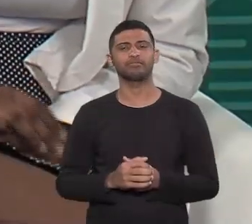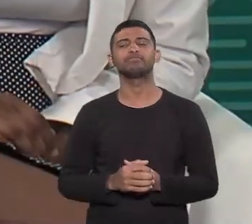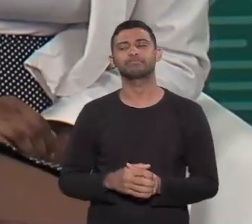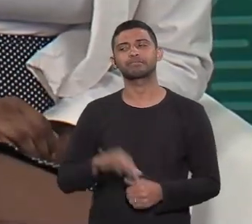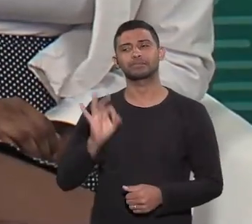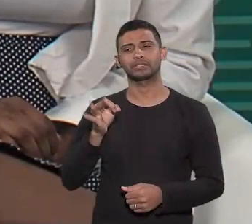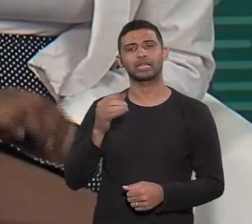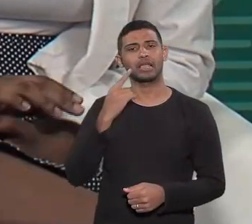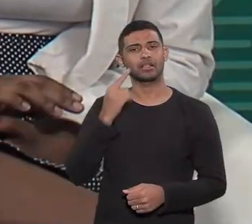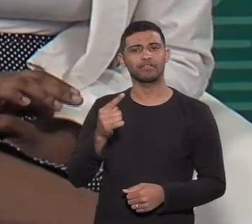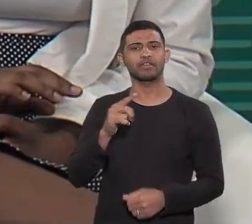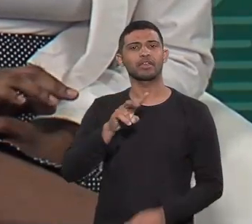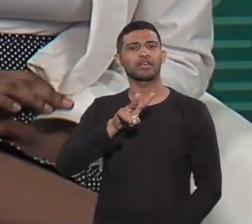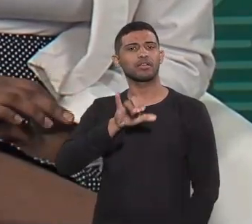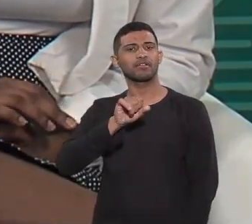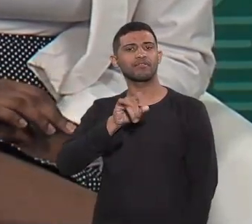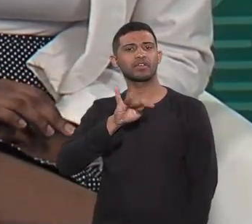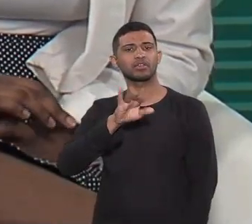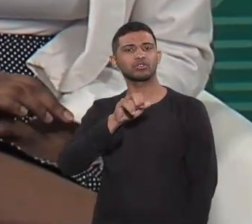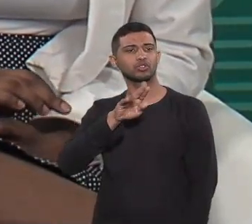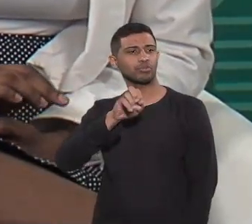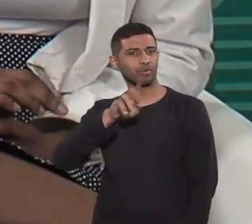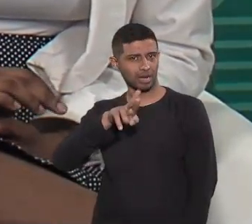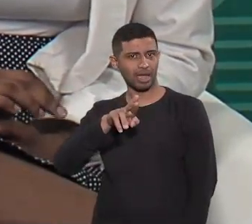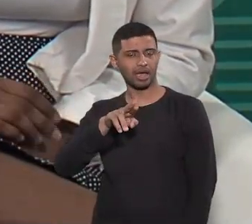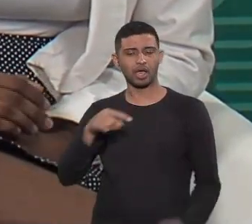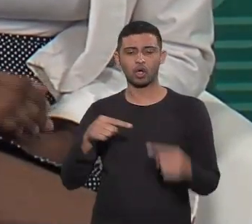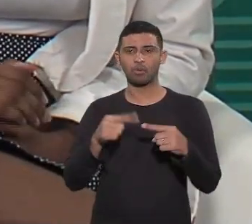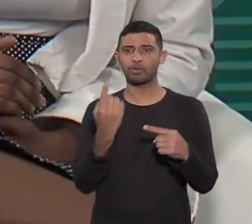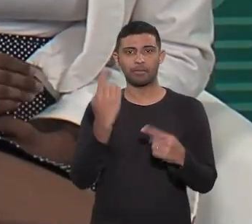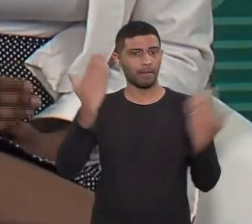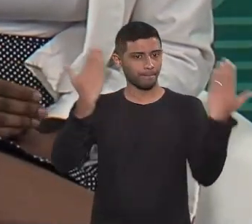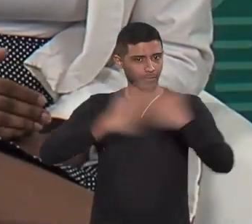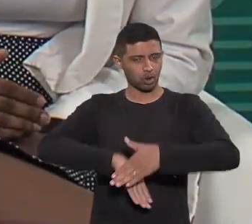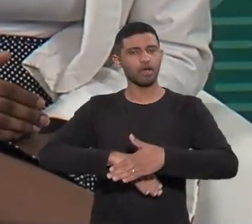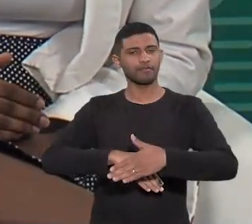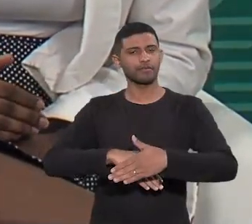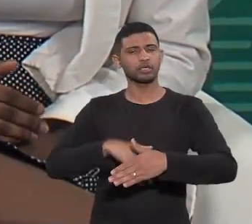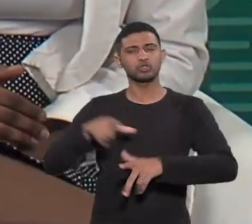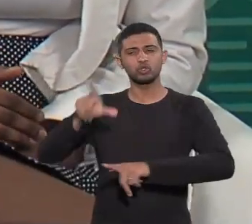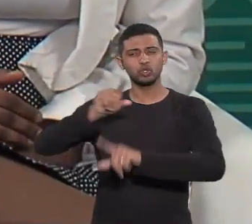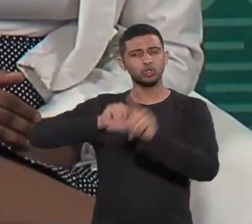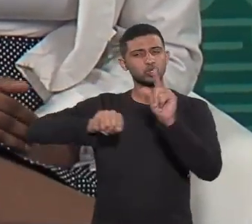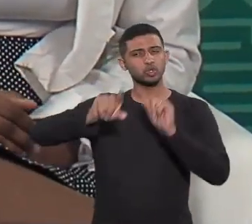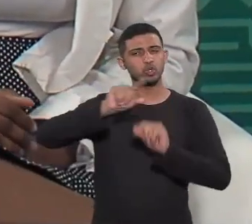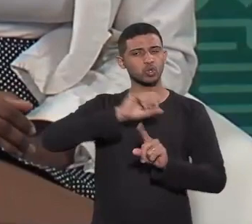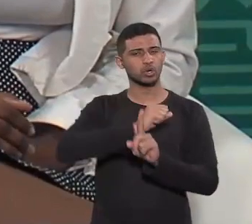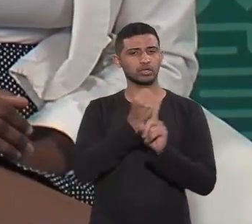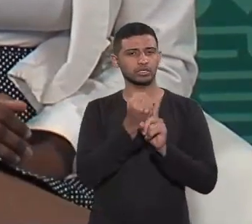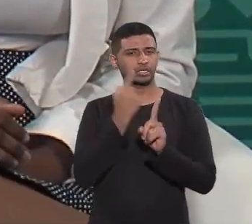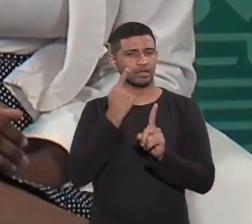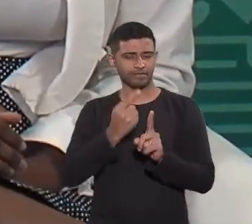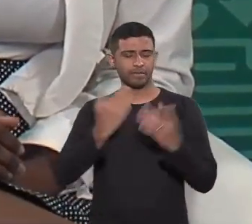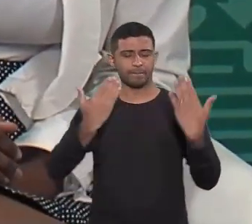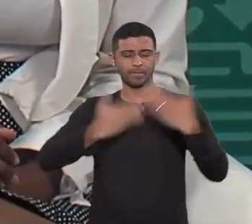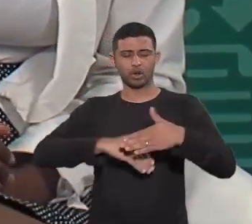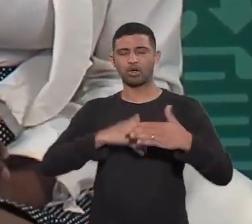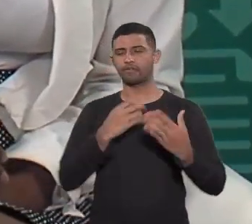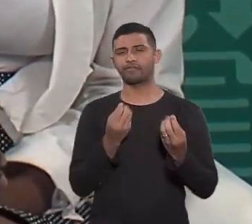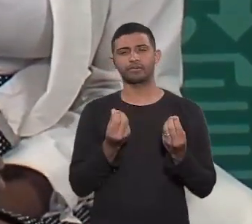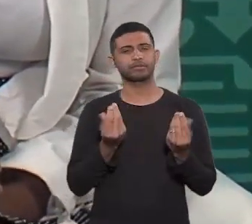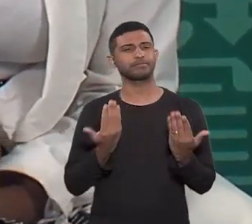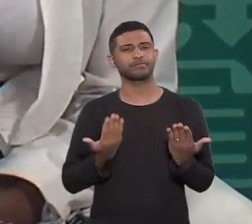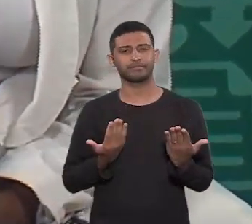o vestibular ele é uma prova que serve única e exclusivamente para ser um filtro social. Ele não é uma prova capaz de